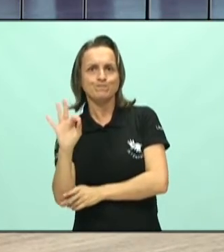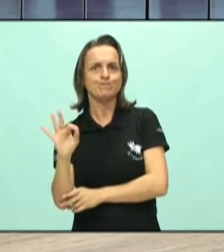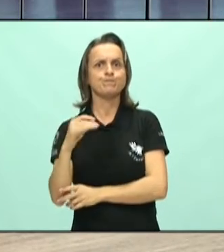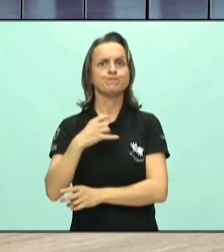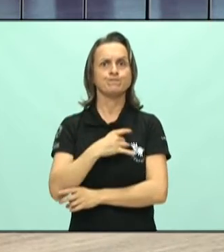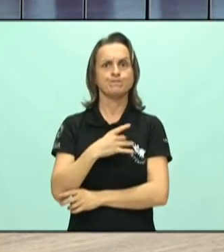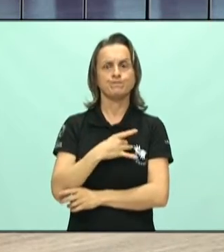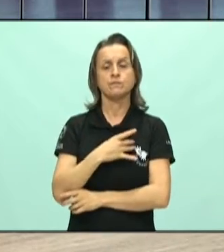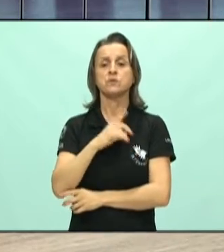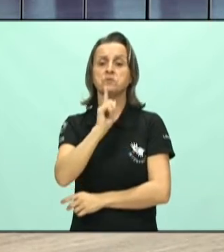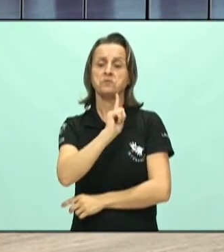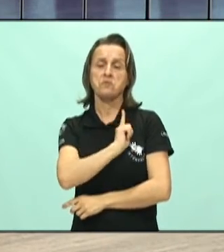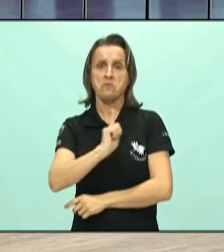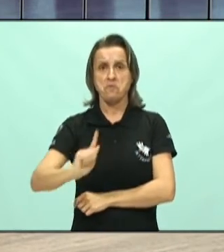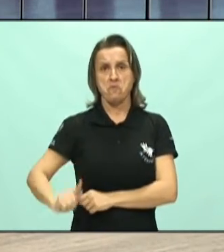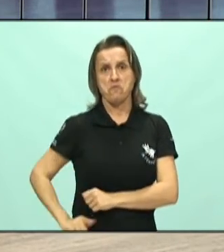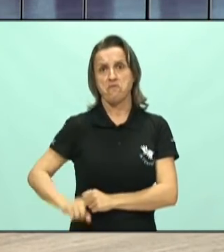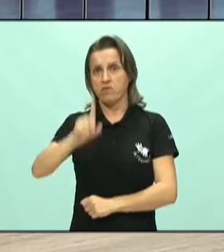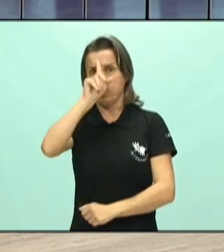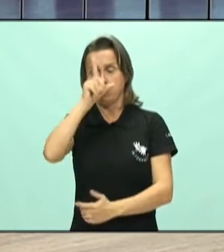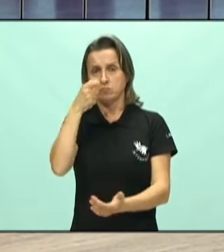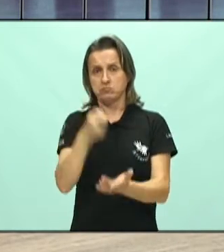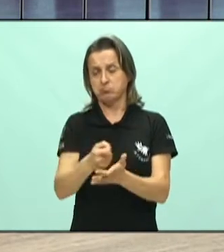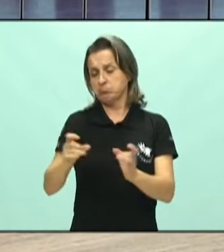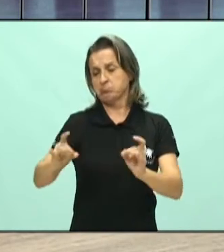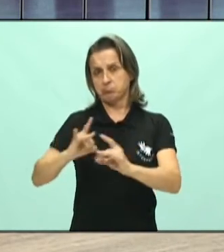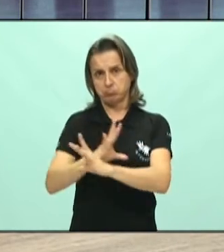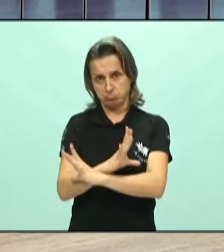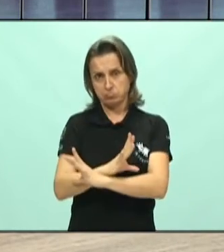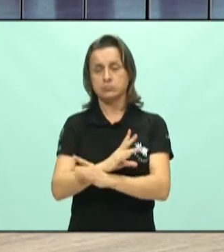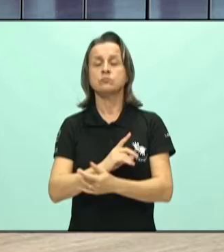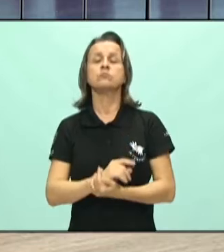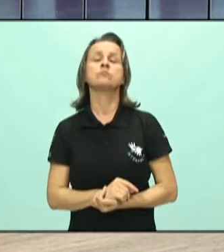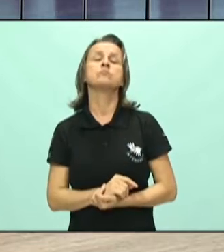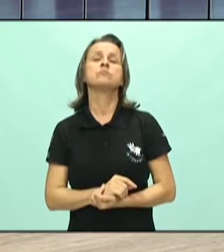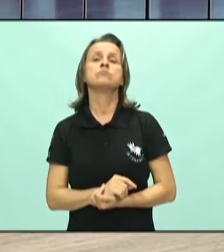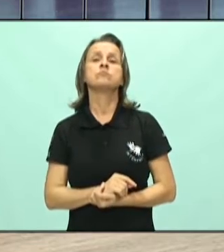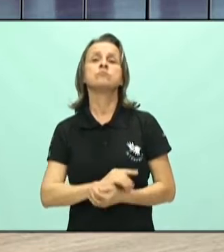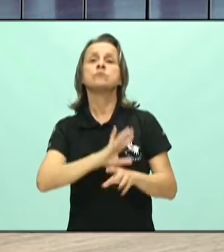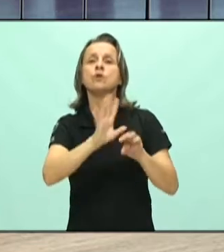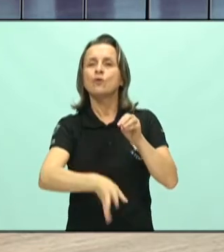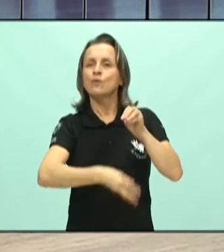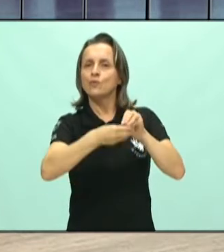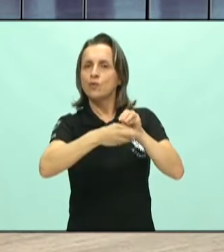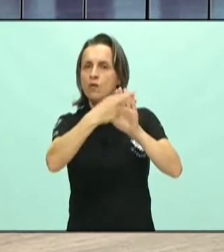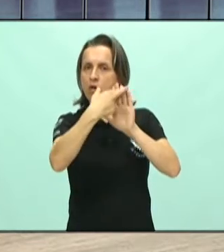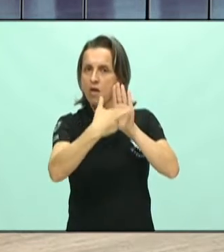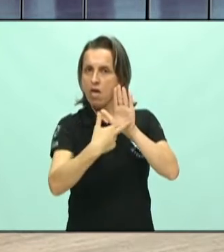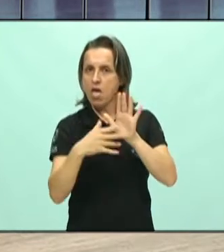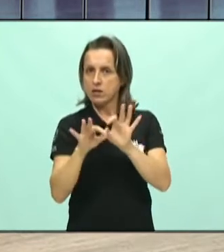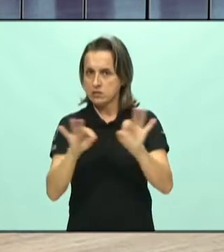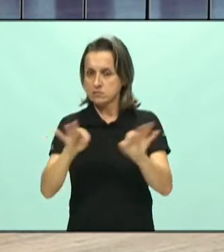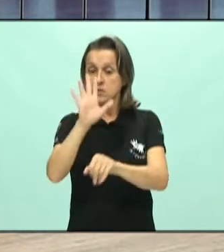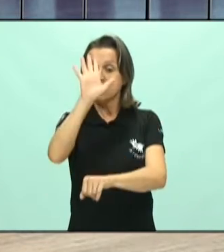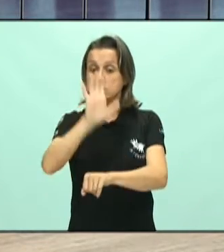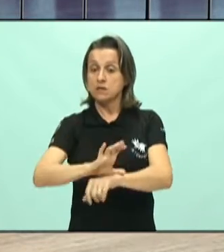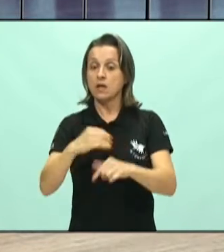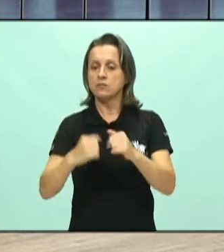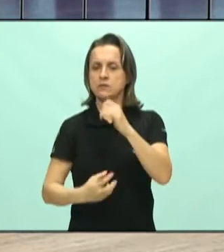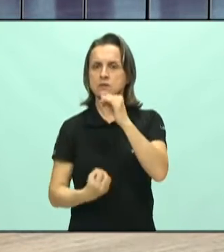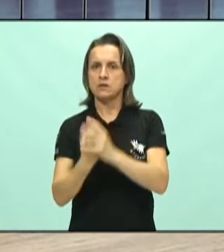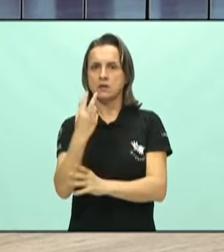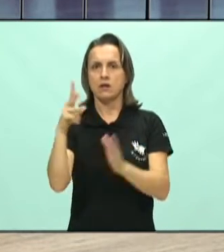fez um convênio do CONFAS número 190, no qual ele estabeleceu regras simples. Os estados teriam que fazer os seus projetos de